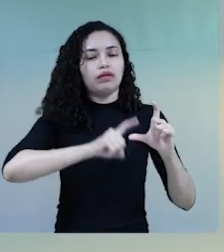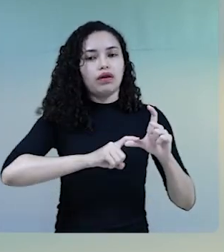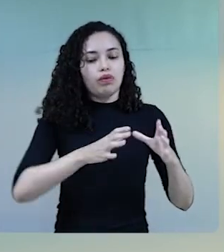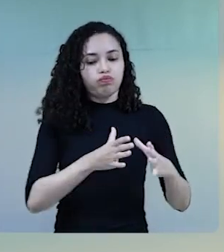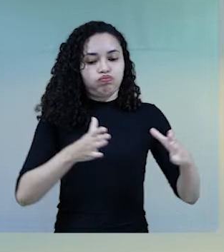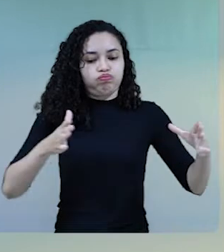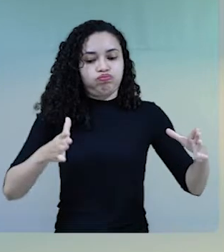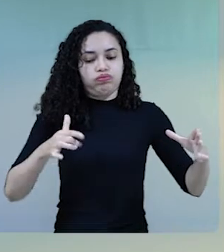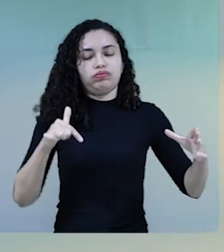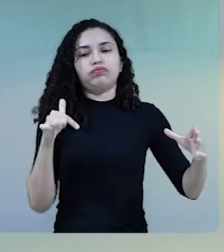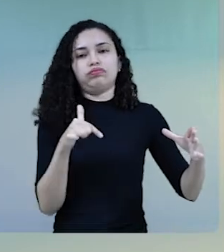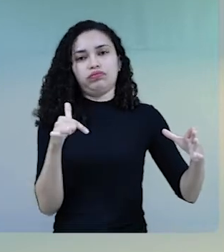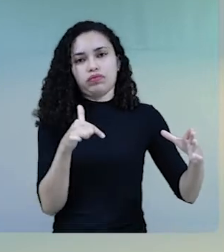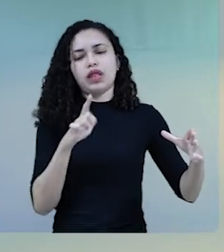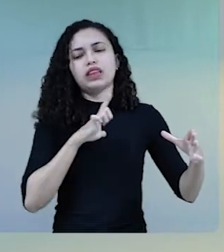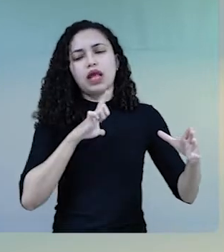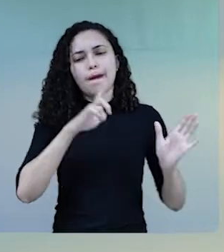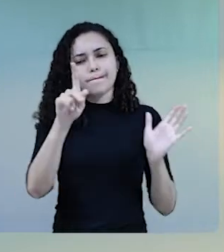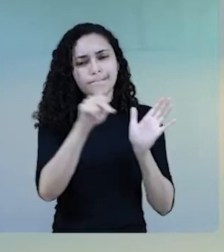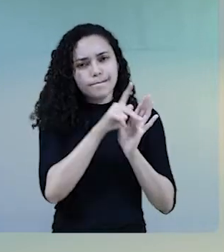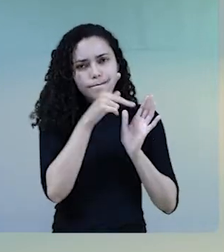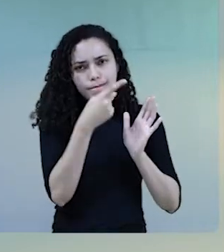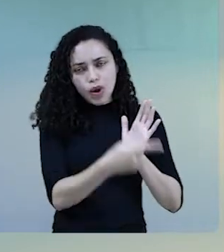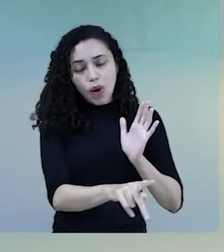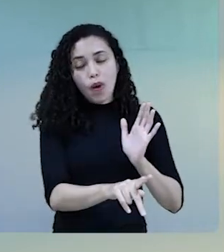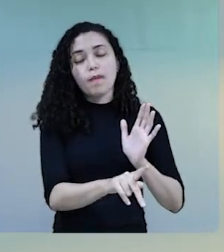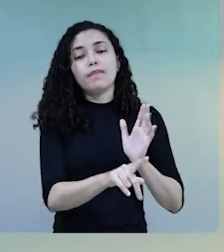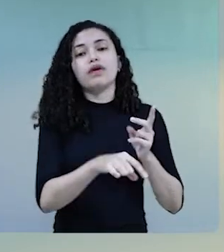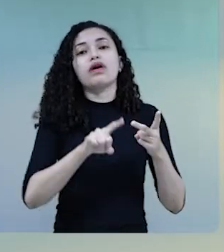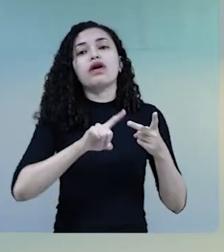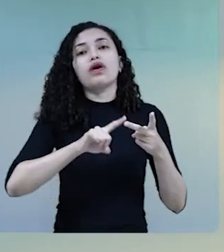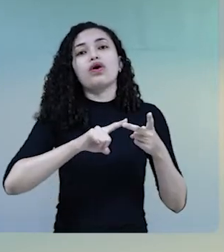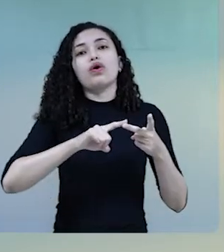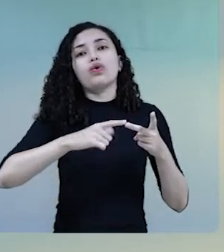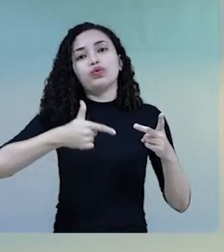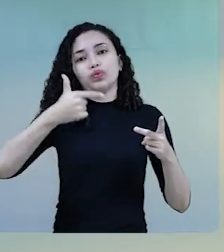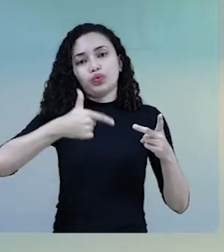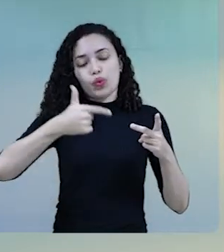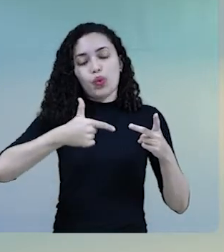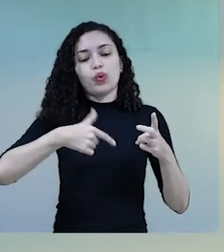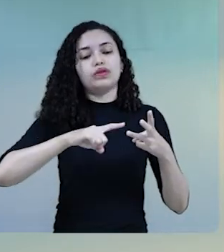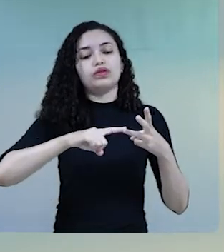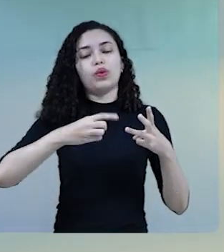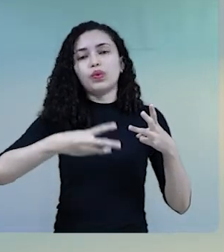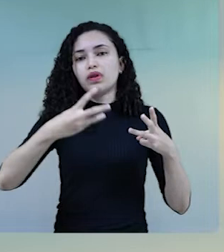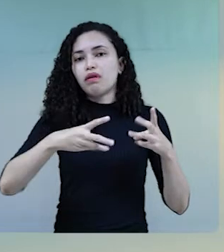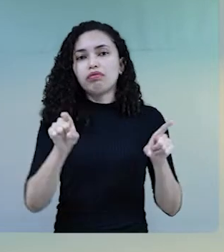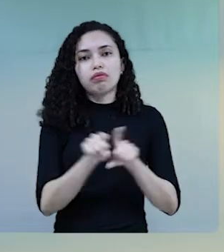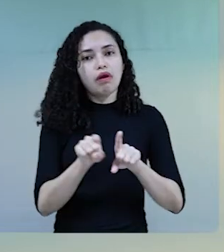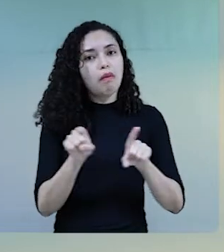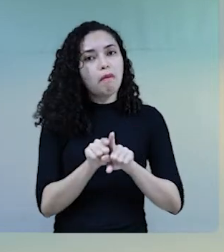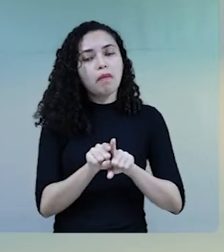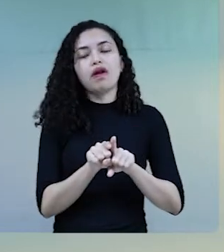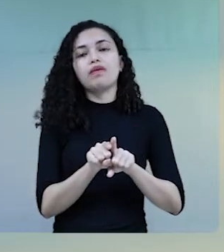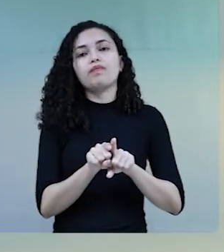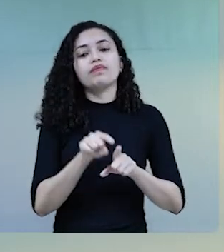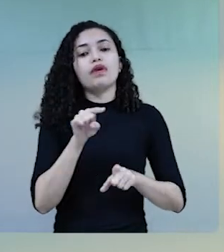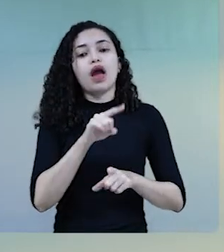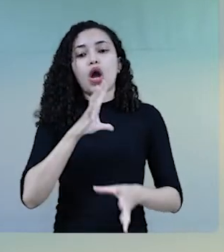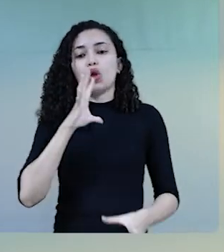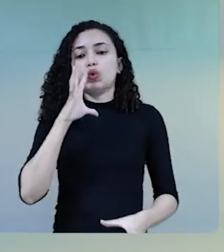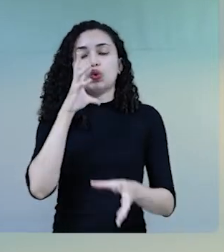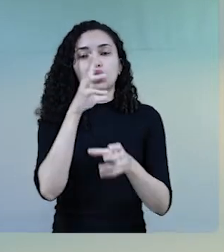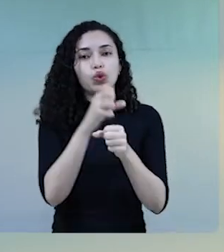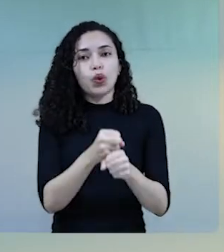pela corrente que está passando. O resistor 2 também tem a voltagem e o resistor 3 também tem a voltagem. A voltagem total, que é a voltagem